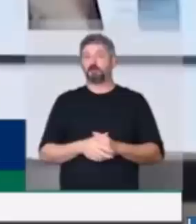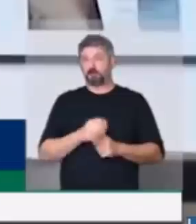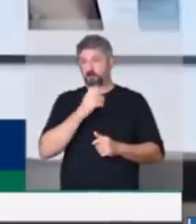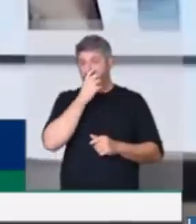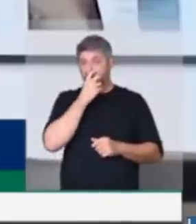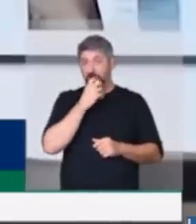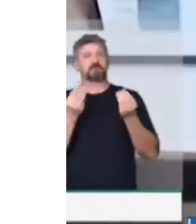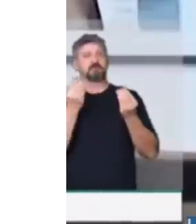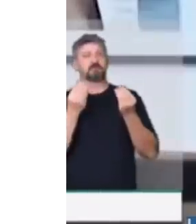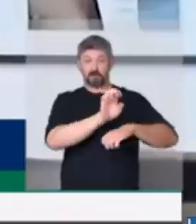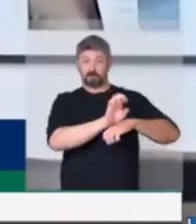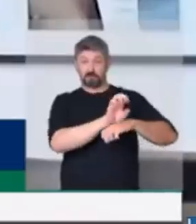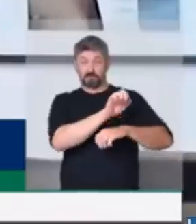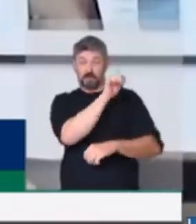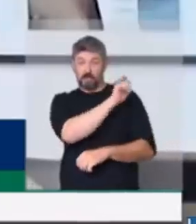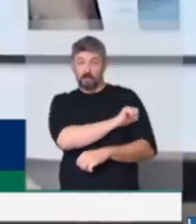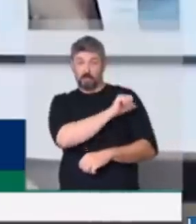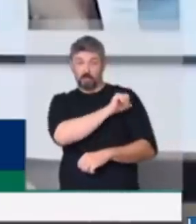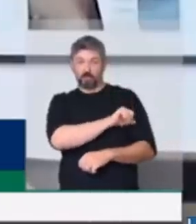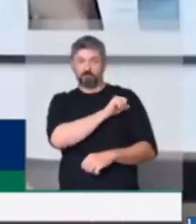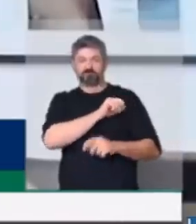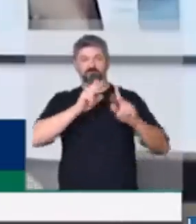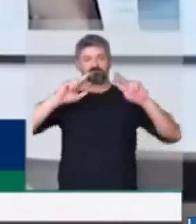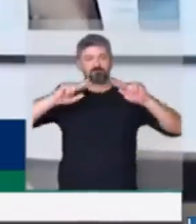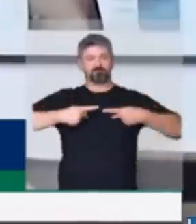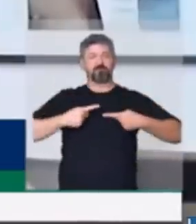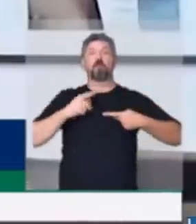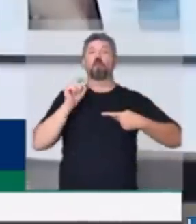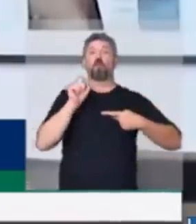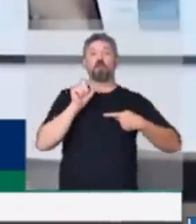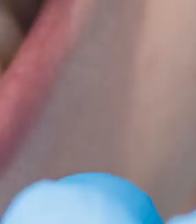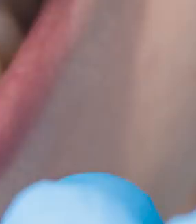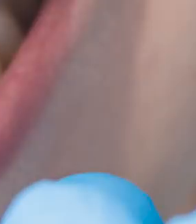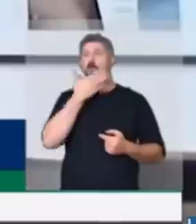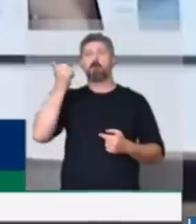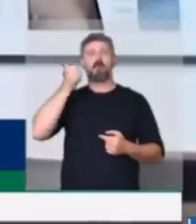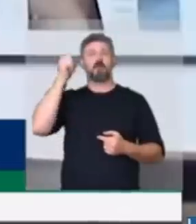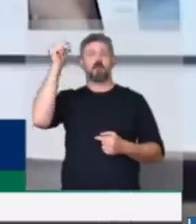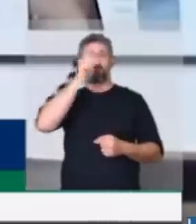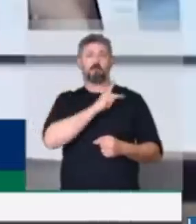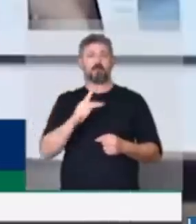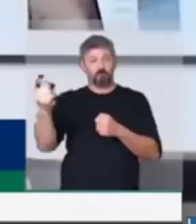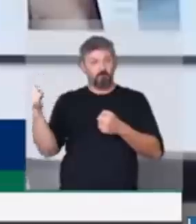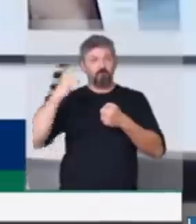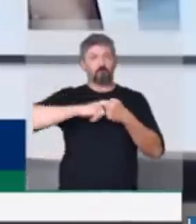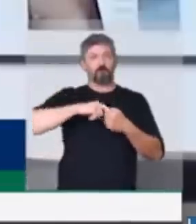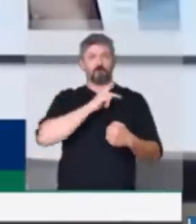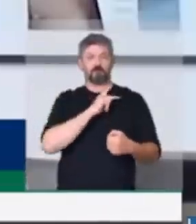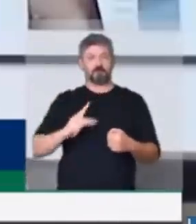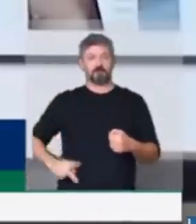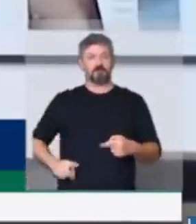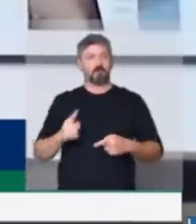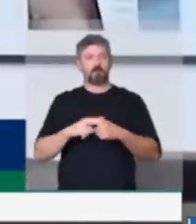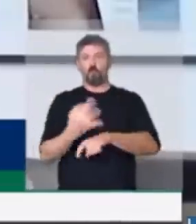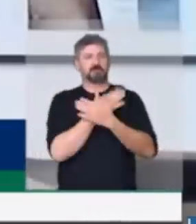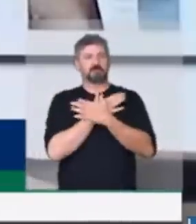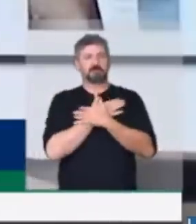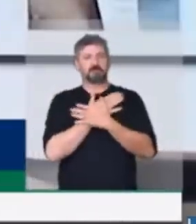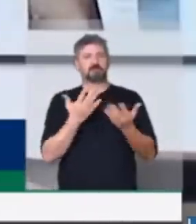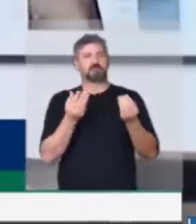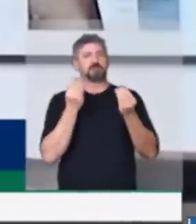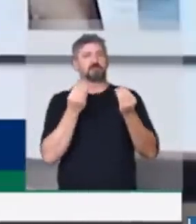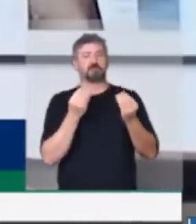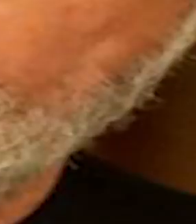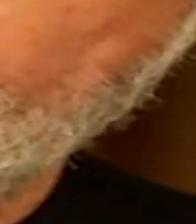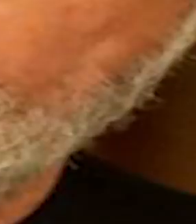da Dente. O estado do Dente de Janeiro reconhece que foi o melhor Dente. Reconhece também que não aguentamos mais o